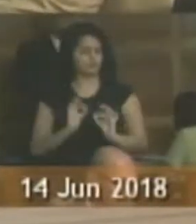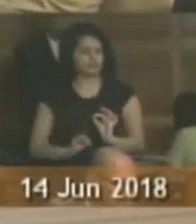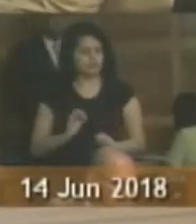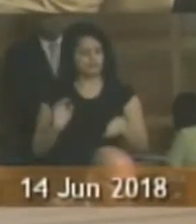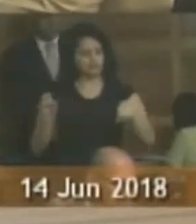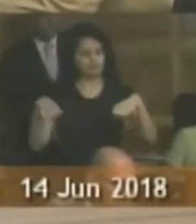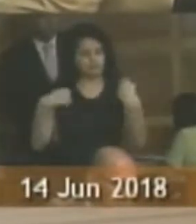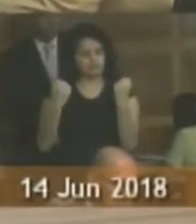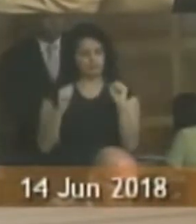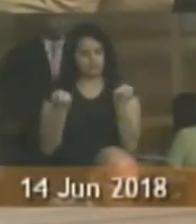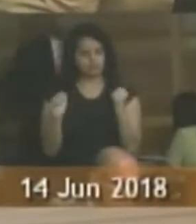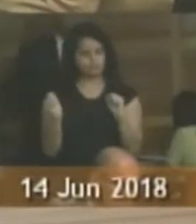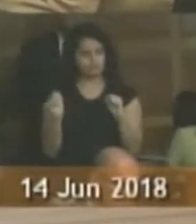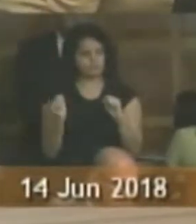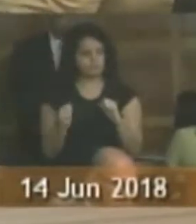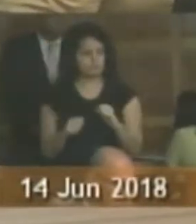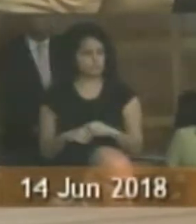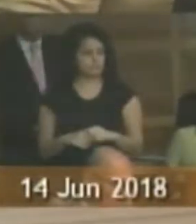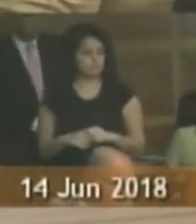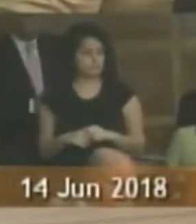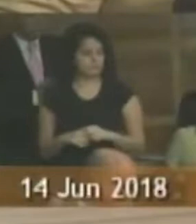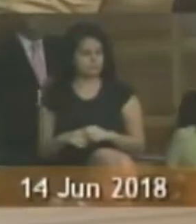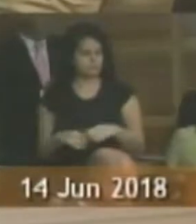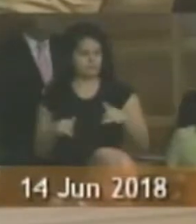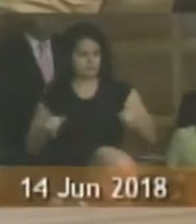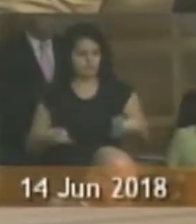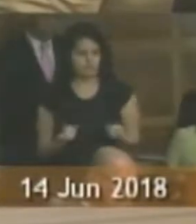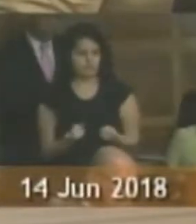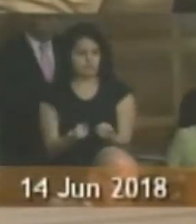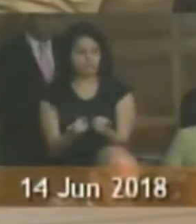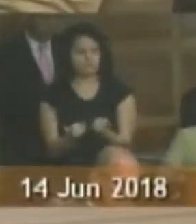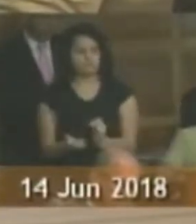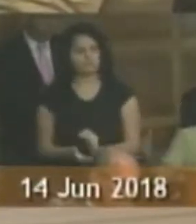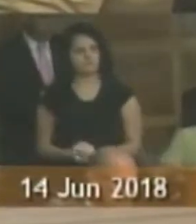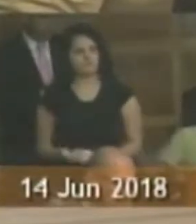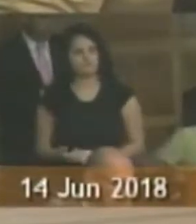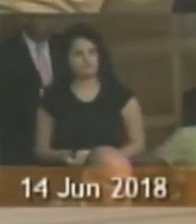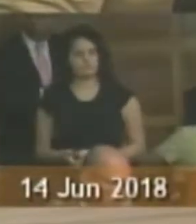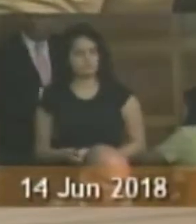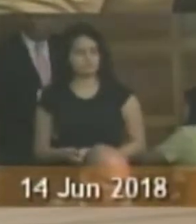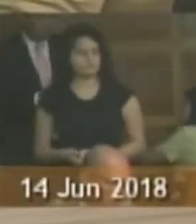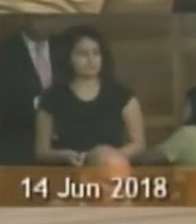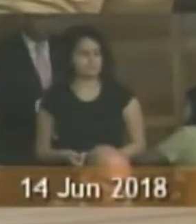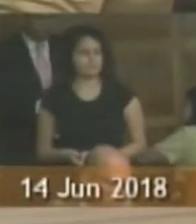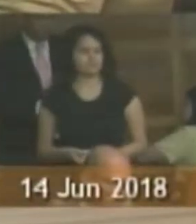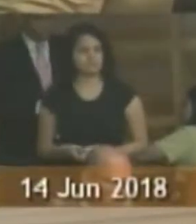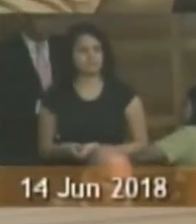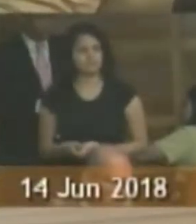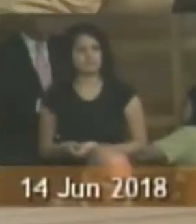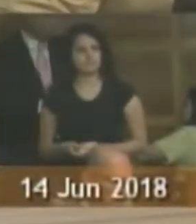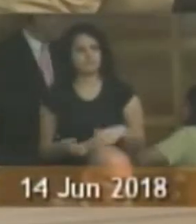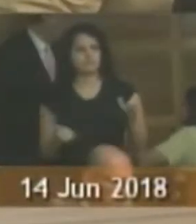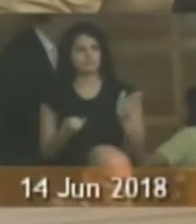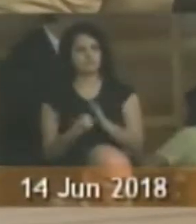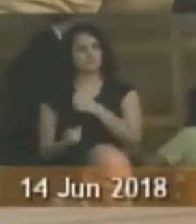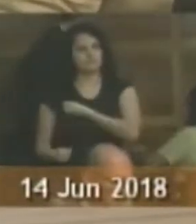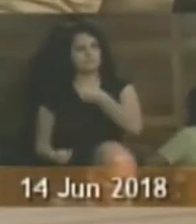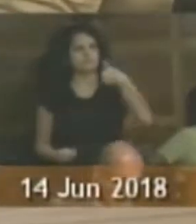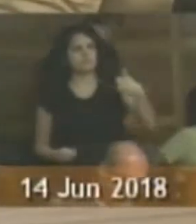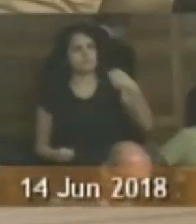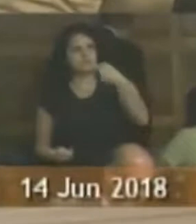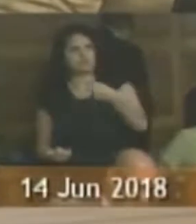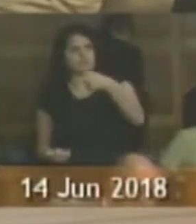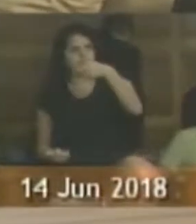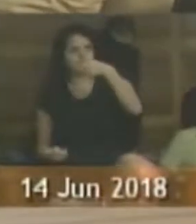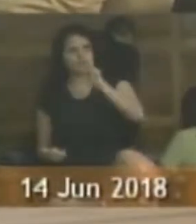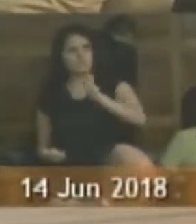Desportivo, no Grêmio Desportivo Verome, GDV, na Avenida Marquês de Maranhão, bairro Jacuacanga. Indicação